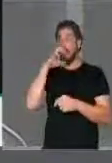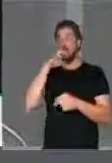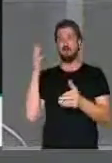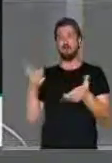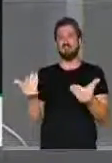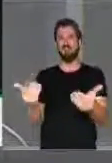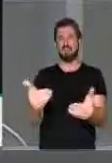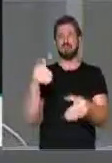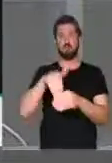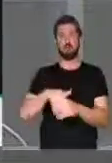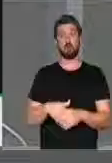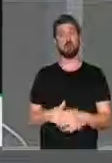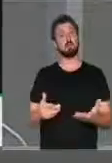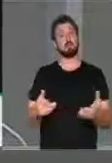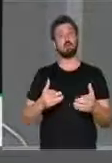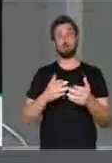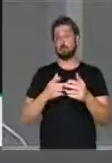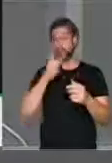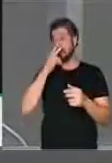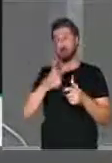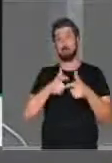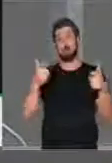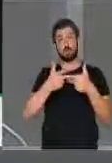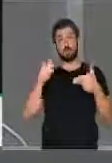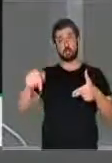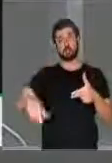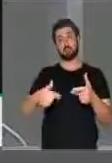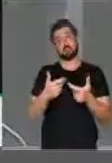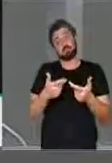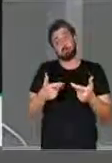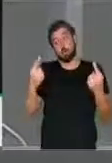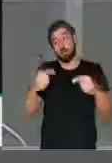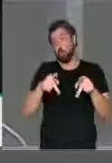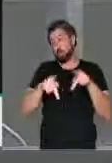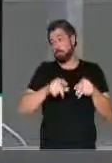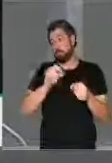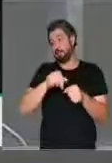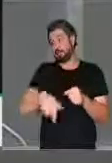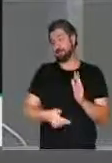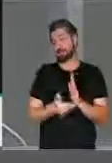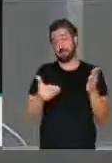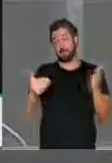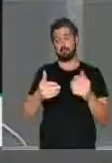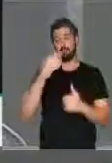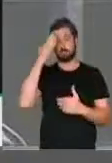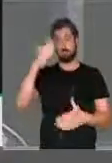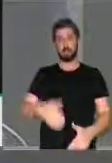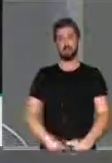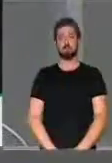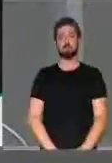carreiras, como aliás tem sido aprovado grande parte das coisas contra o povo aqui nessa casa. Muito obrigado, senhor presidente.